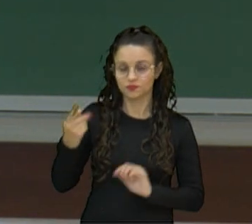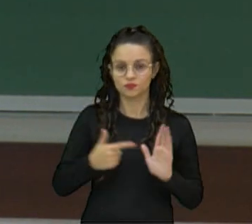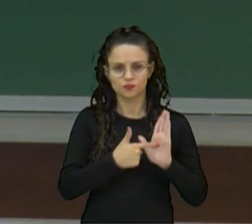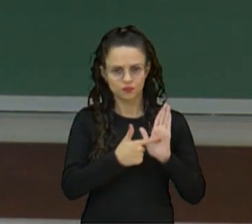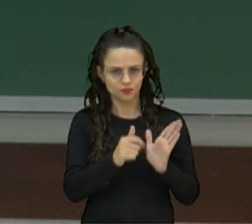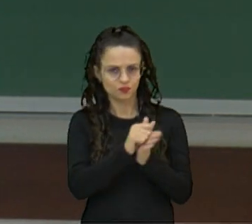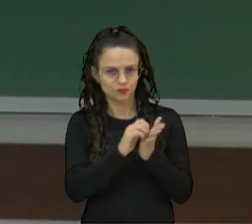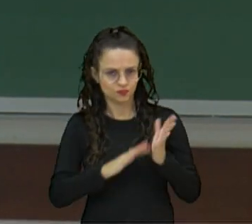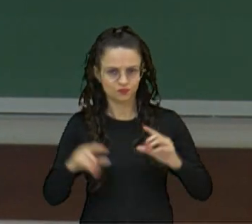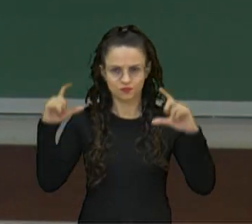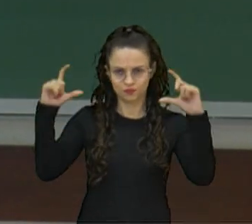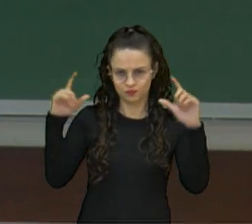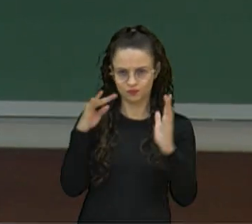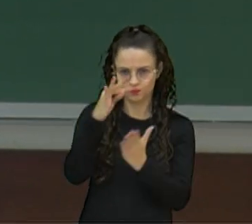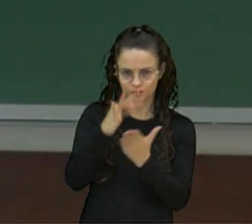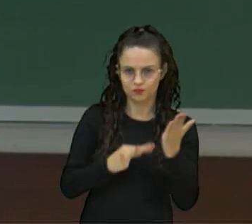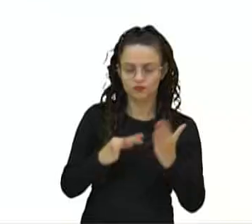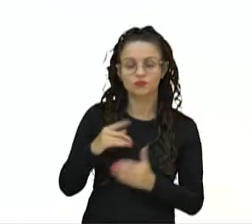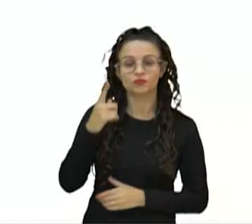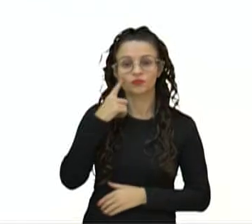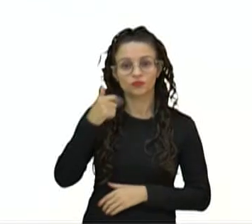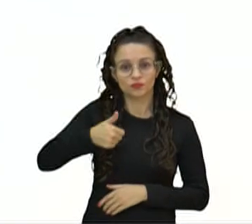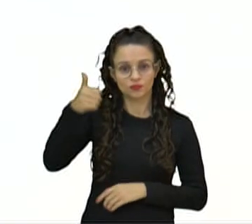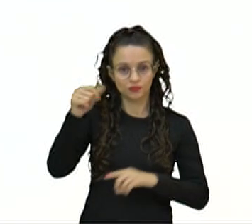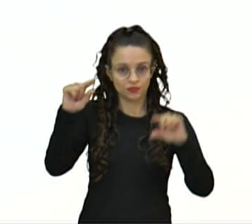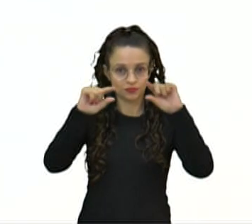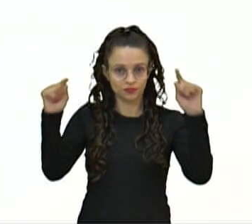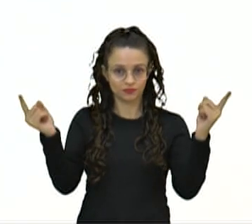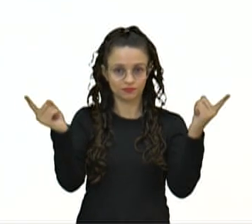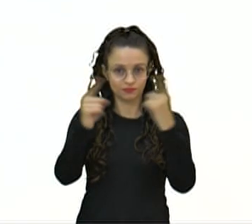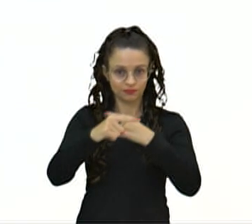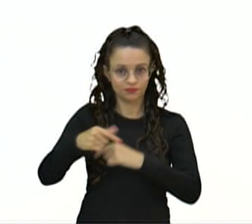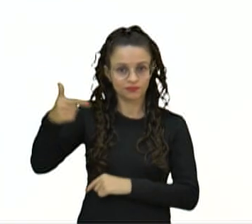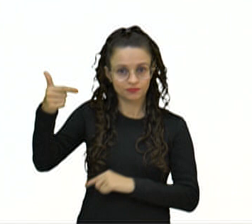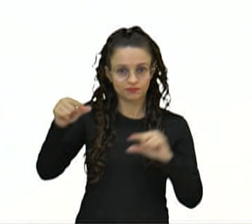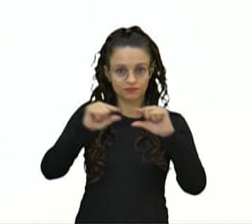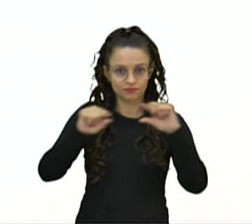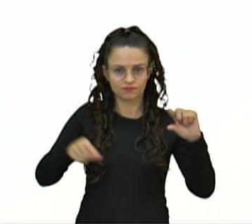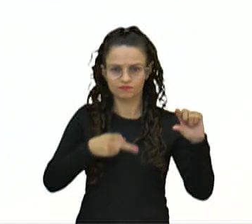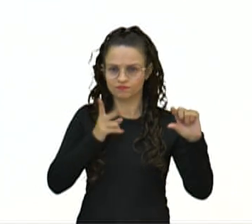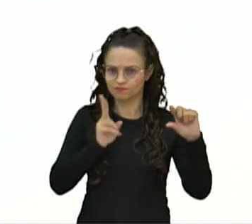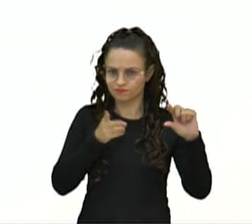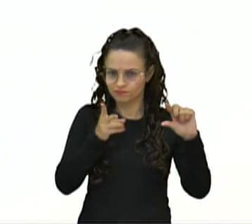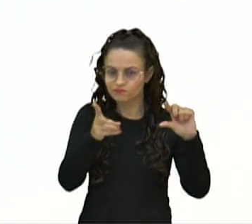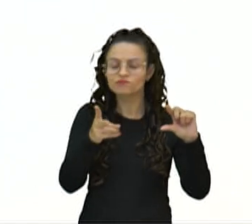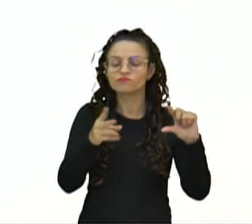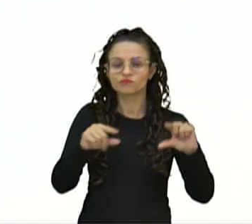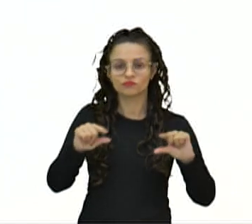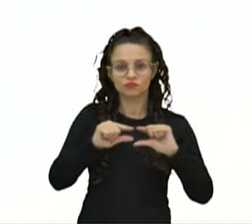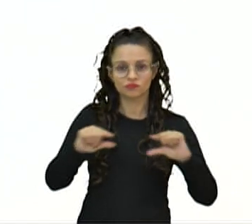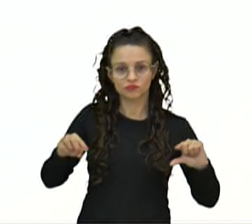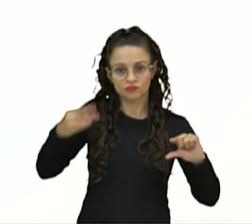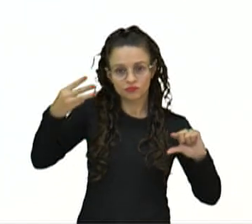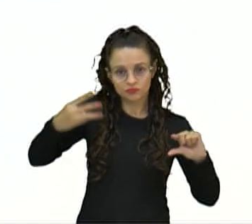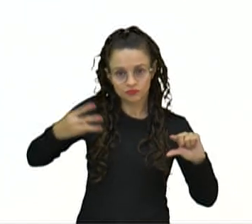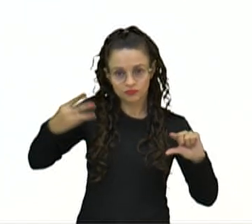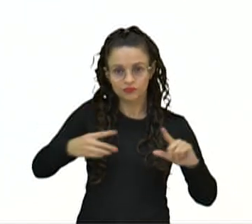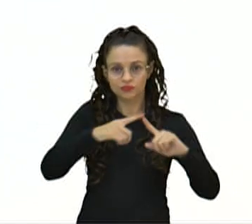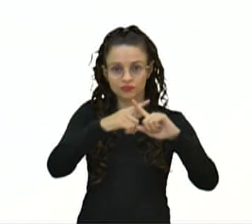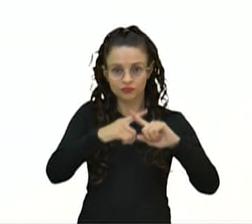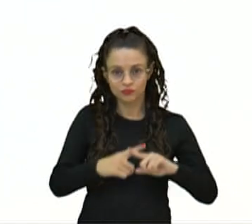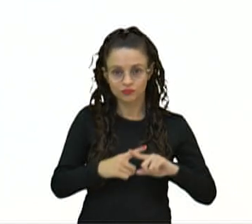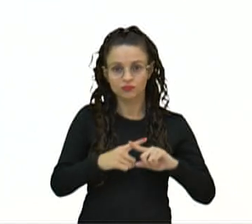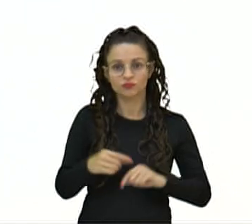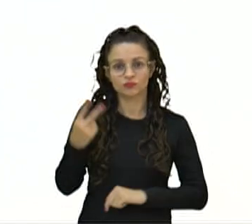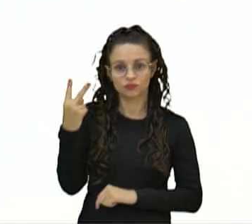nos dados. A primeira nós vamos inverter, a segunda vamos manter da forma como está e a terceira vamos multiplicar